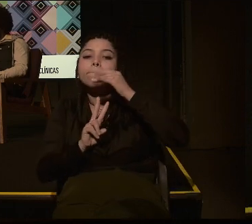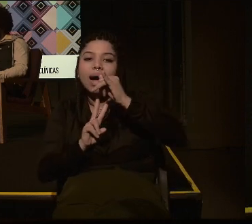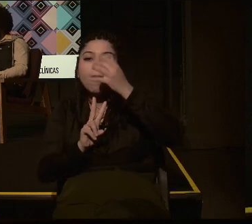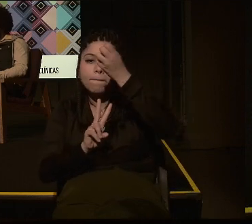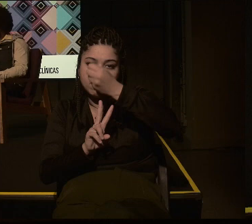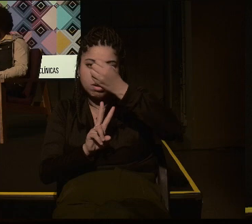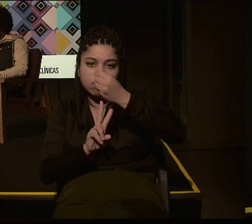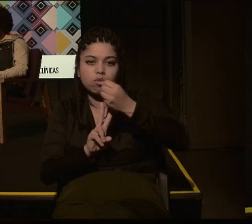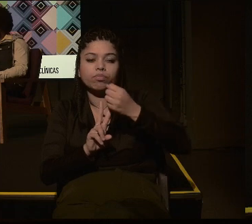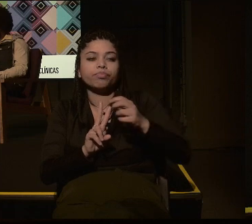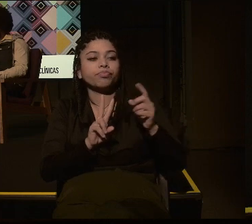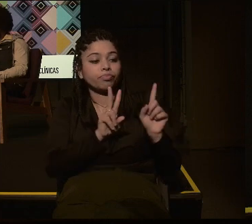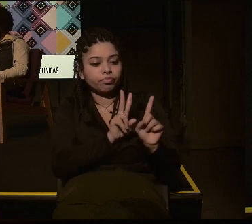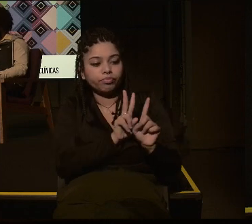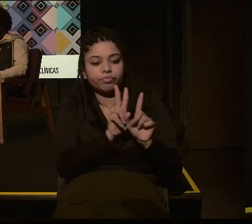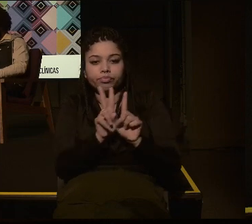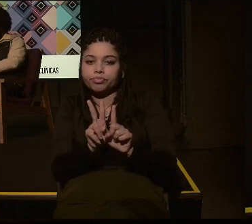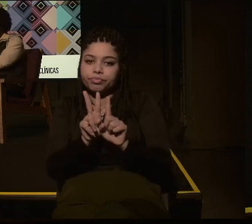chega no CAPS,